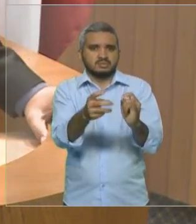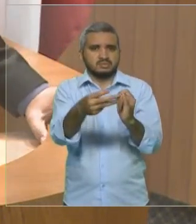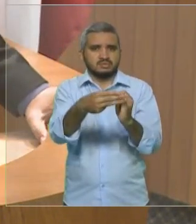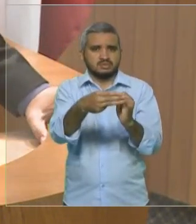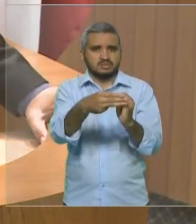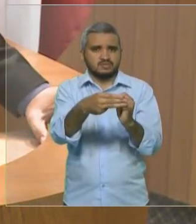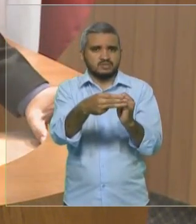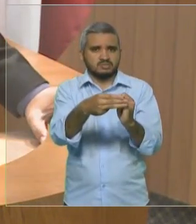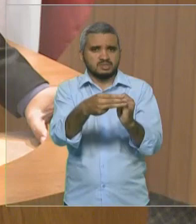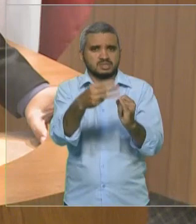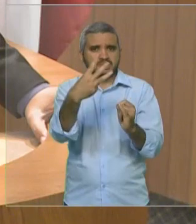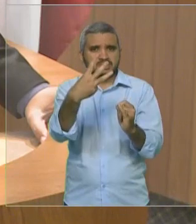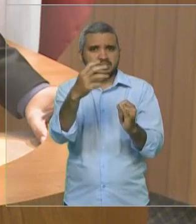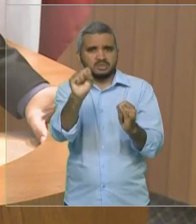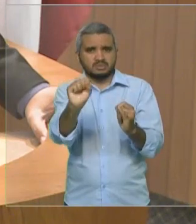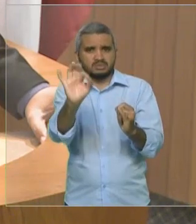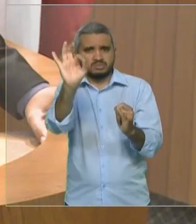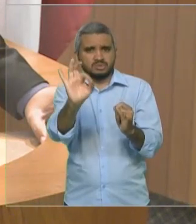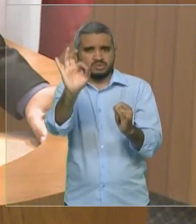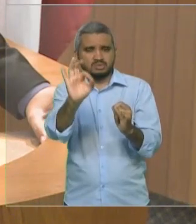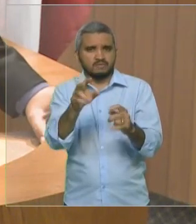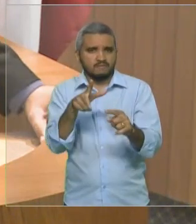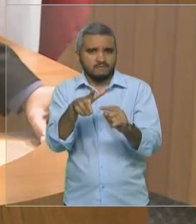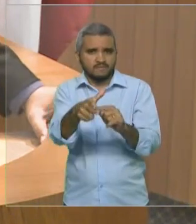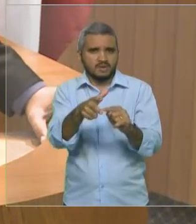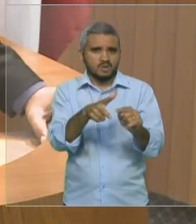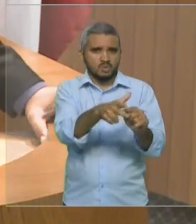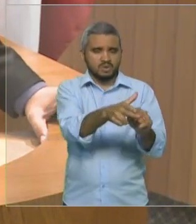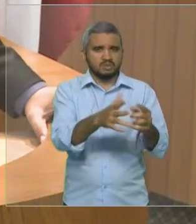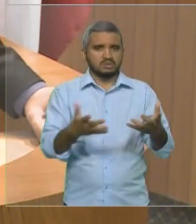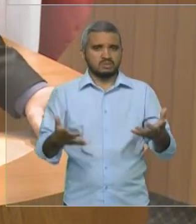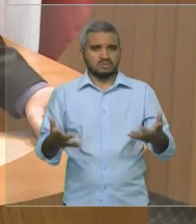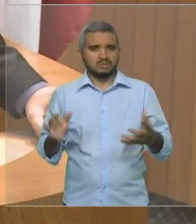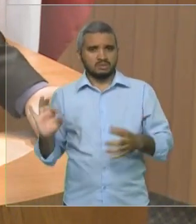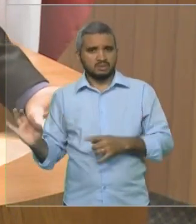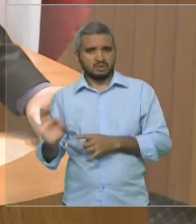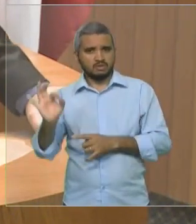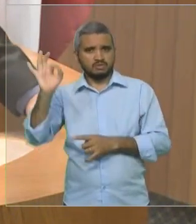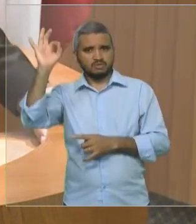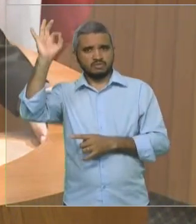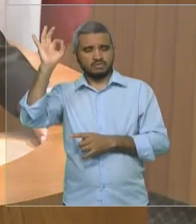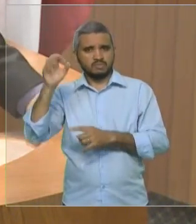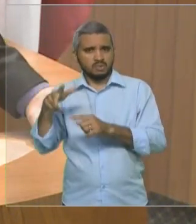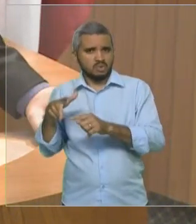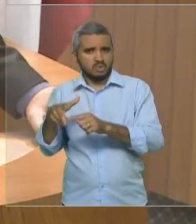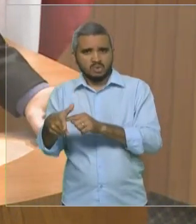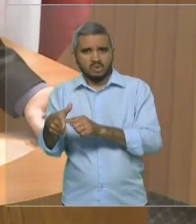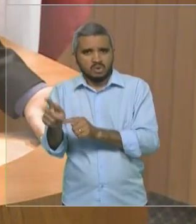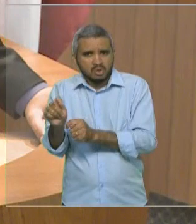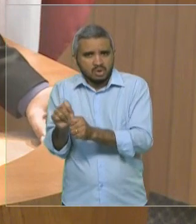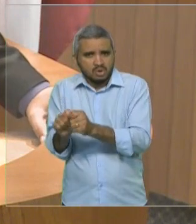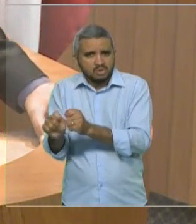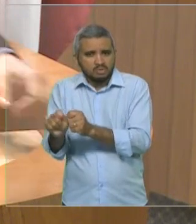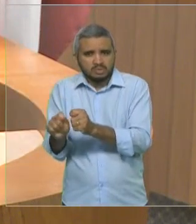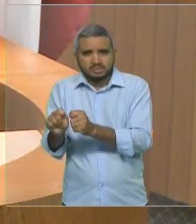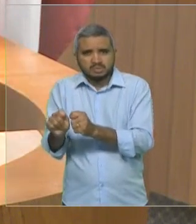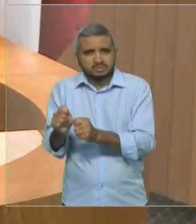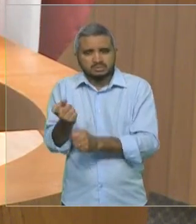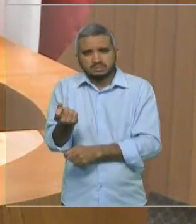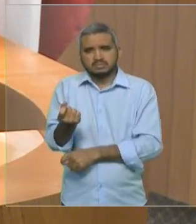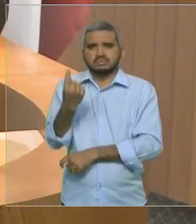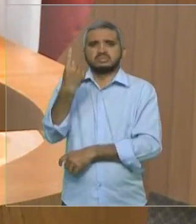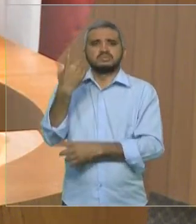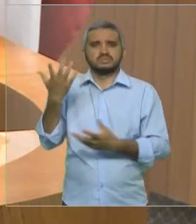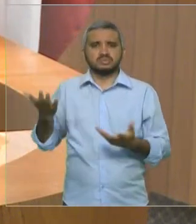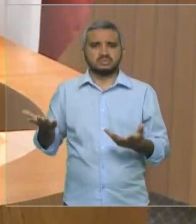de 38%. Da UFMA, um corte absurdo. E eu fico pensando como